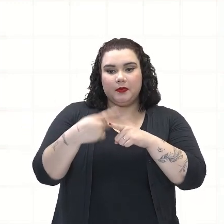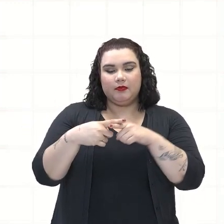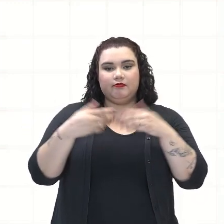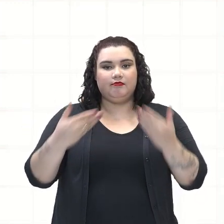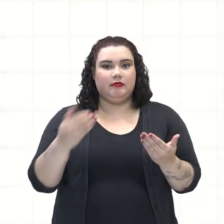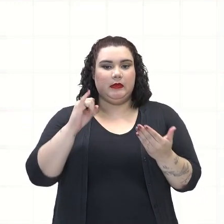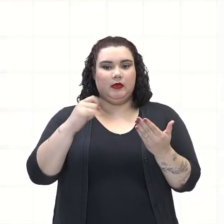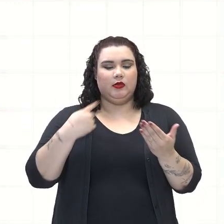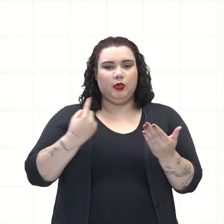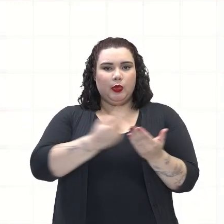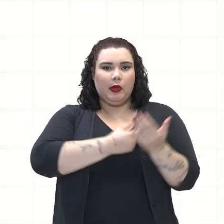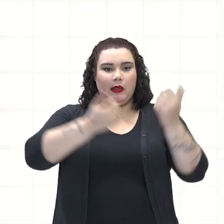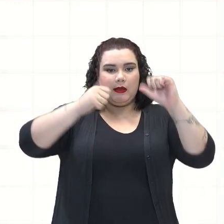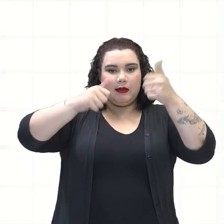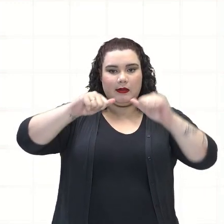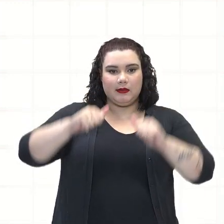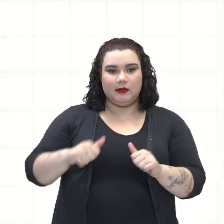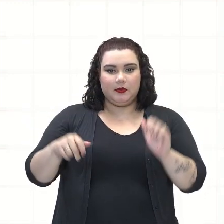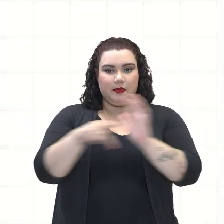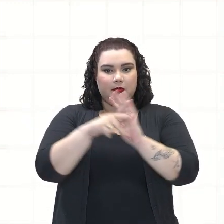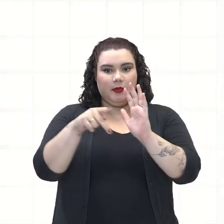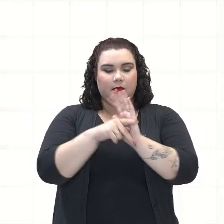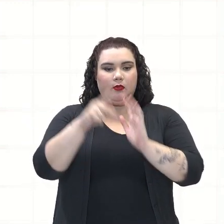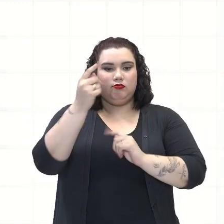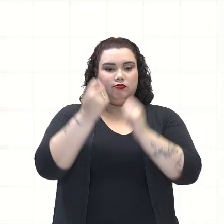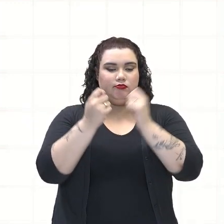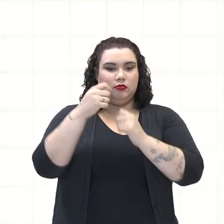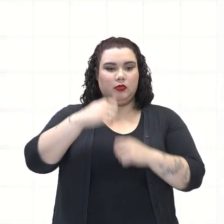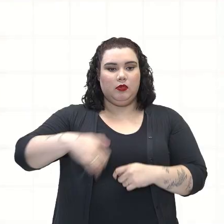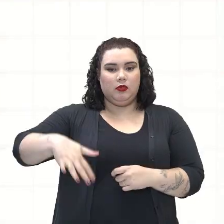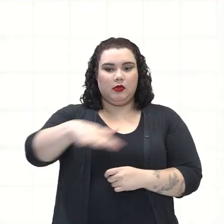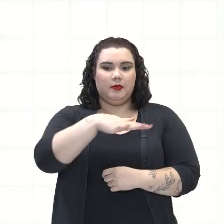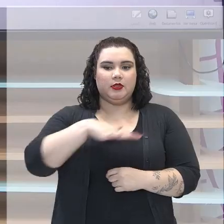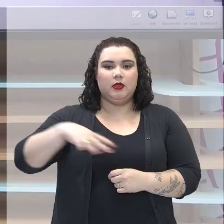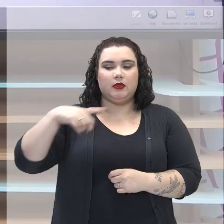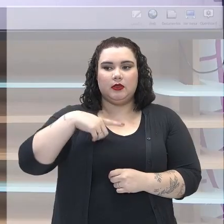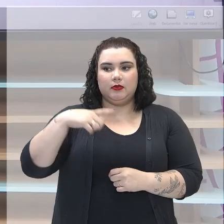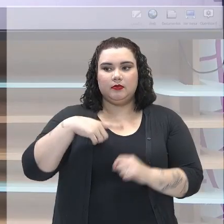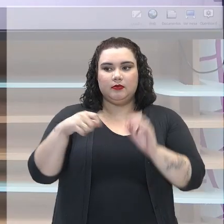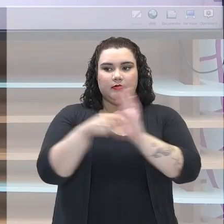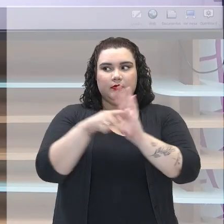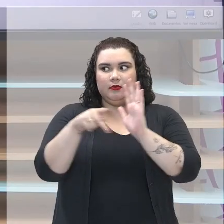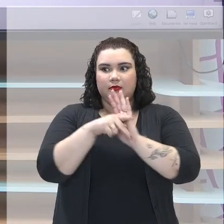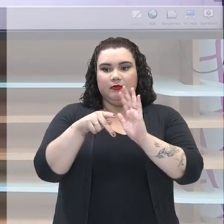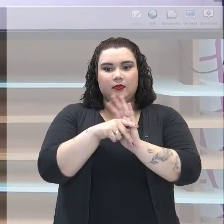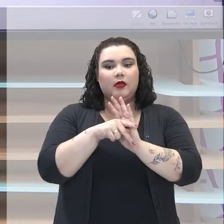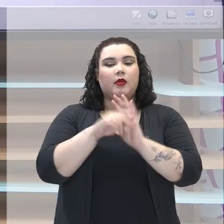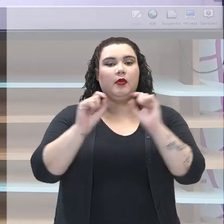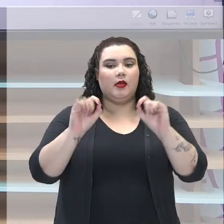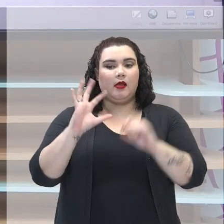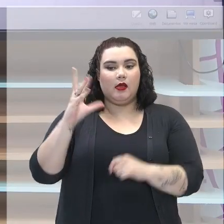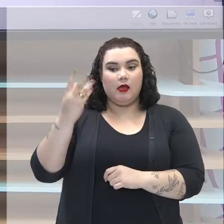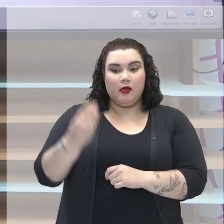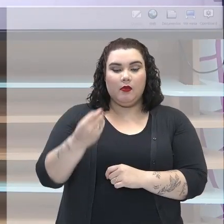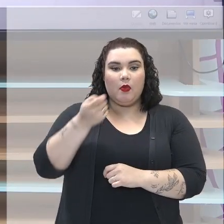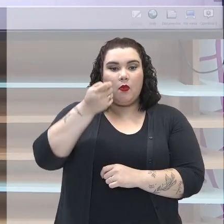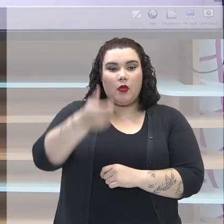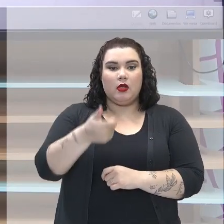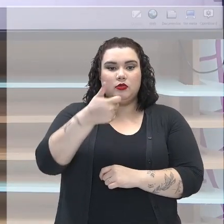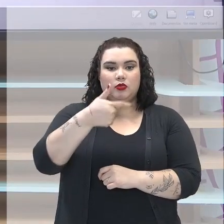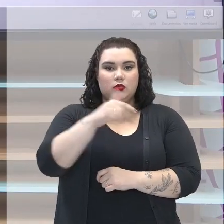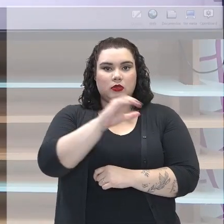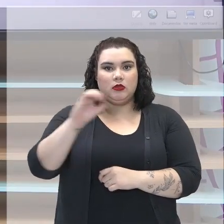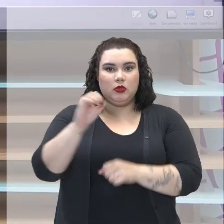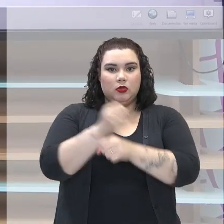gente for analisar a industrialização do continente africano, ela começou quase 200 anos depois